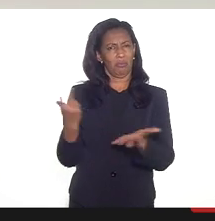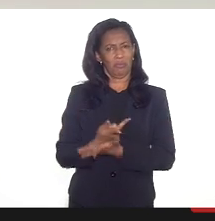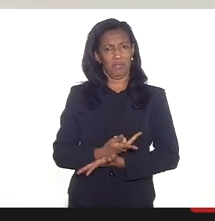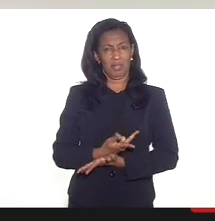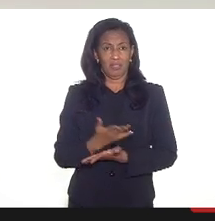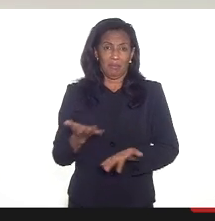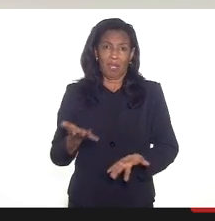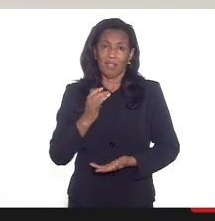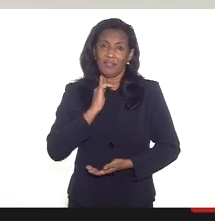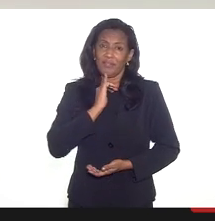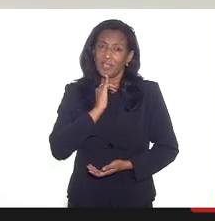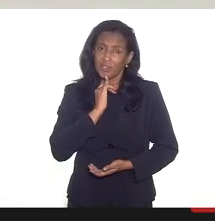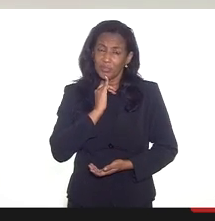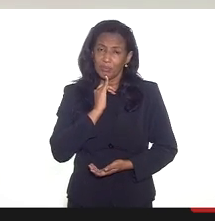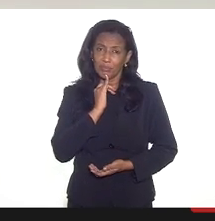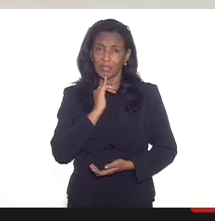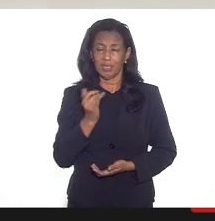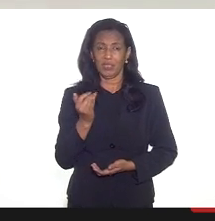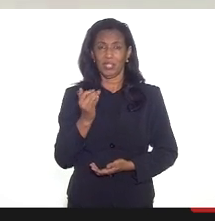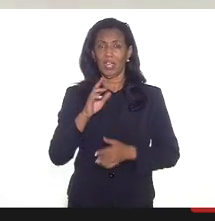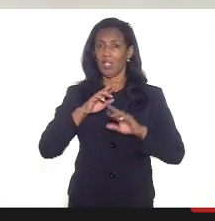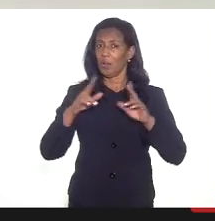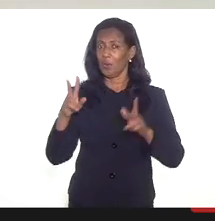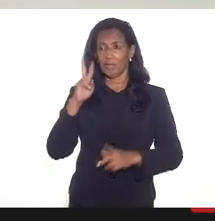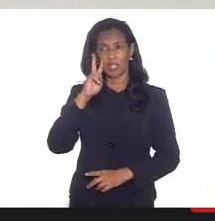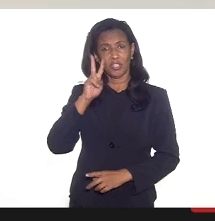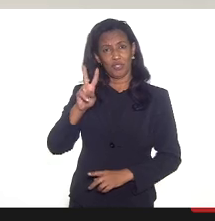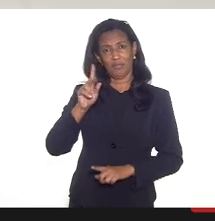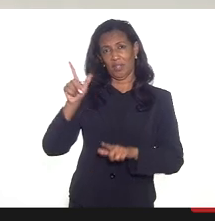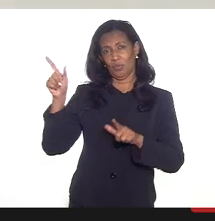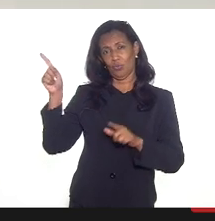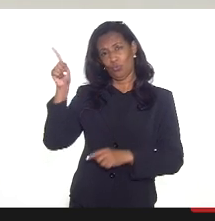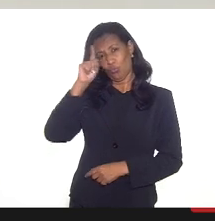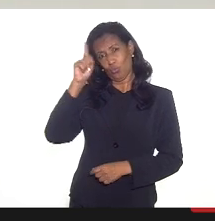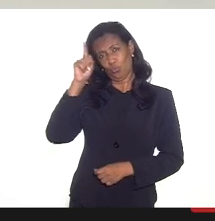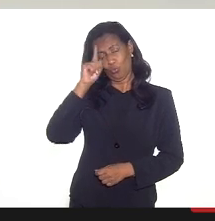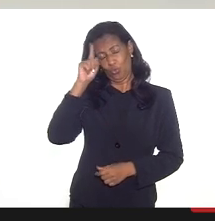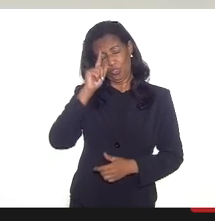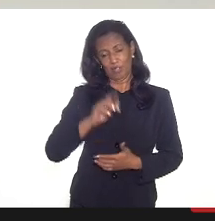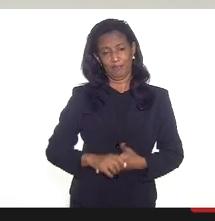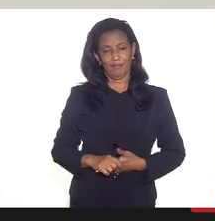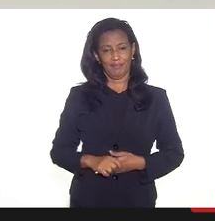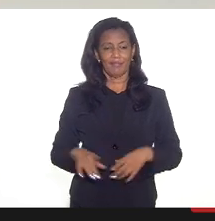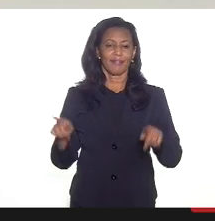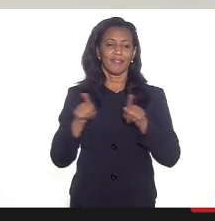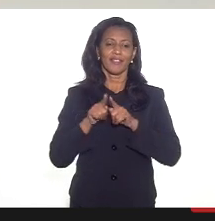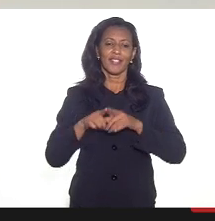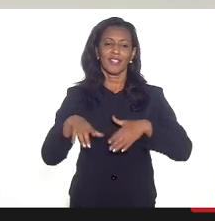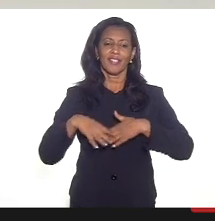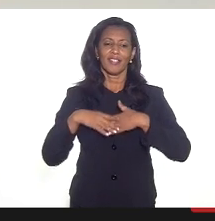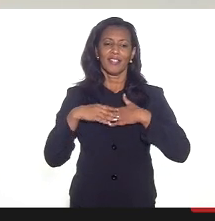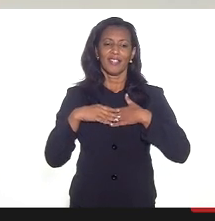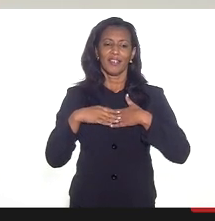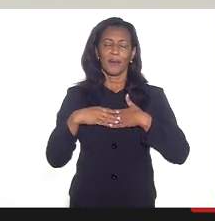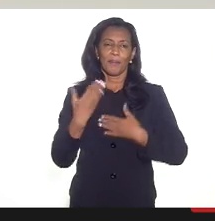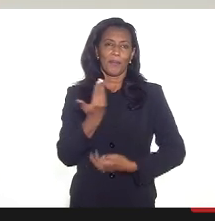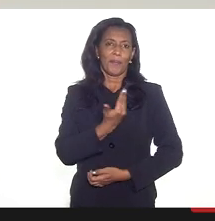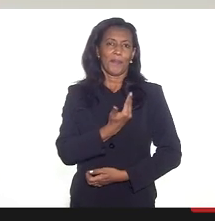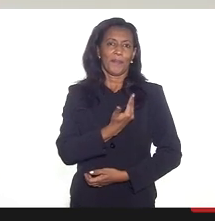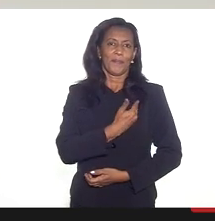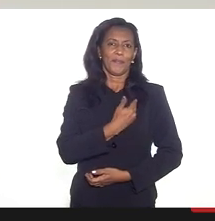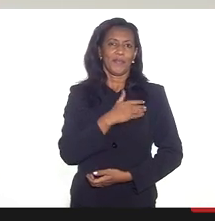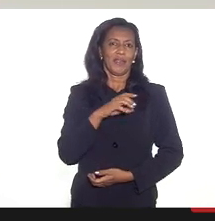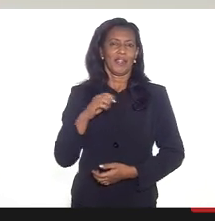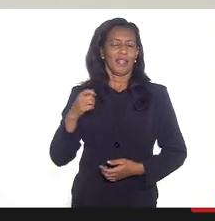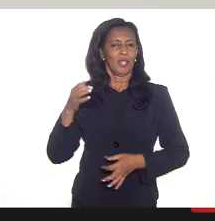Solange, mas infelizmente não é isso que a gente vê todos os dias. E queria saudar especialmente o meu colega, o